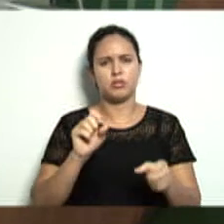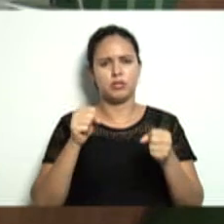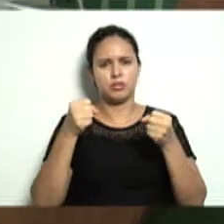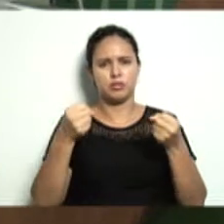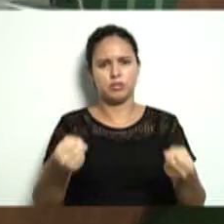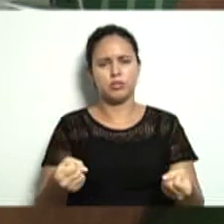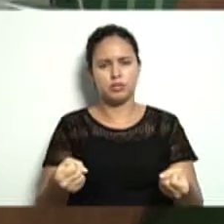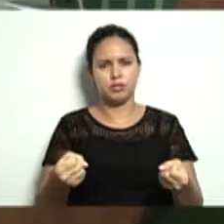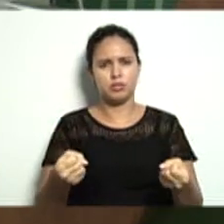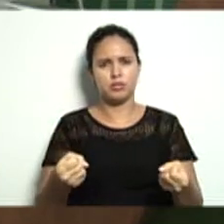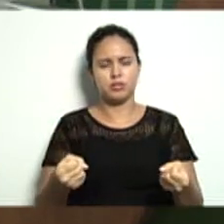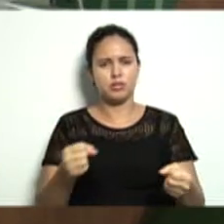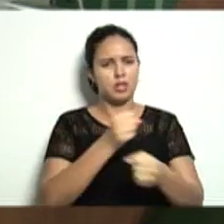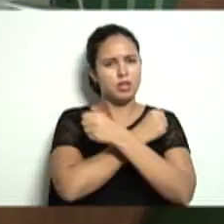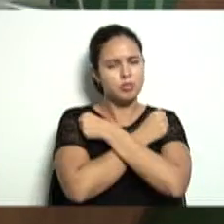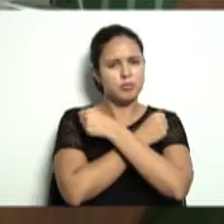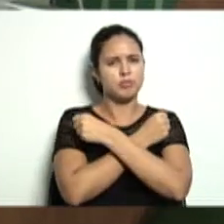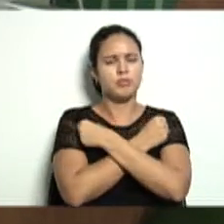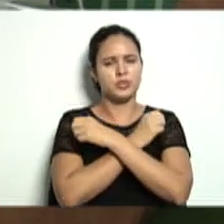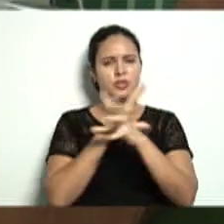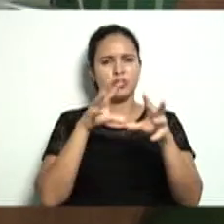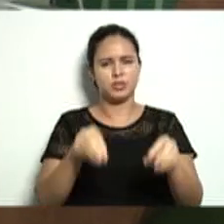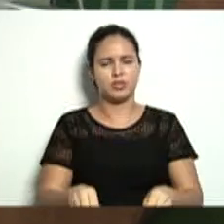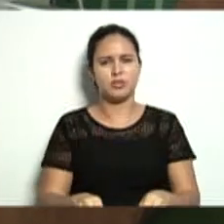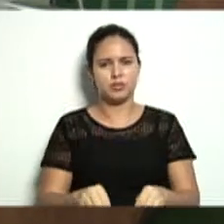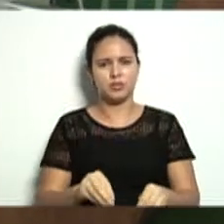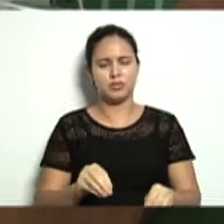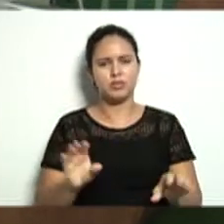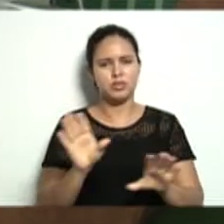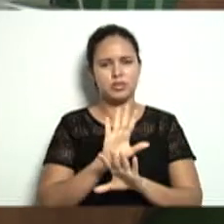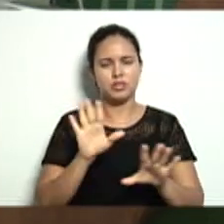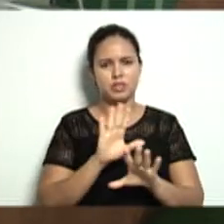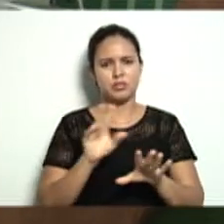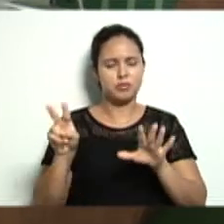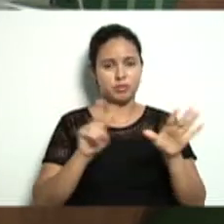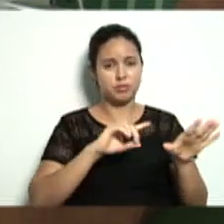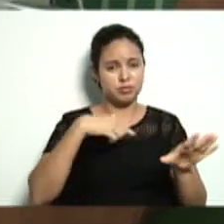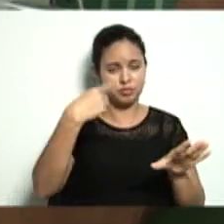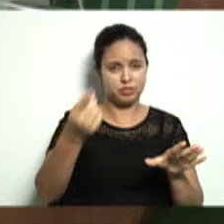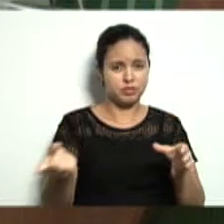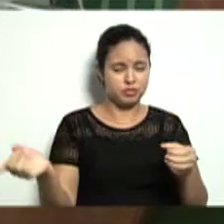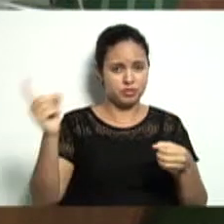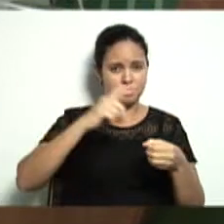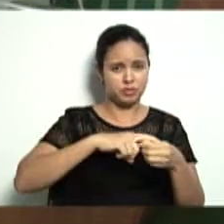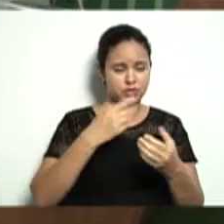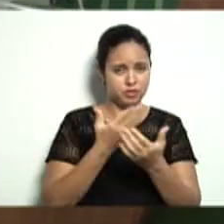mais. E um forte abraço a todos. Gente, a gente volta na semana que vem.